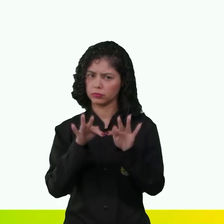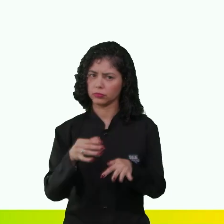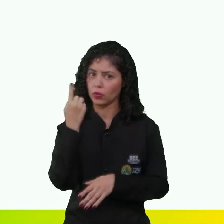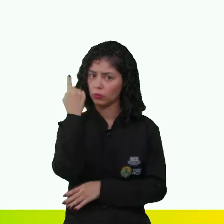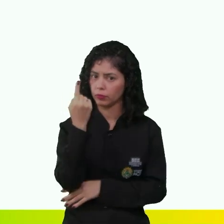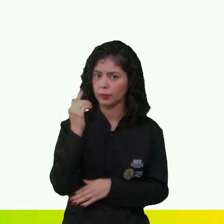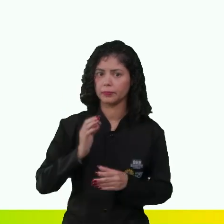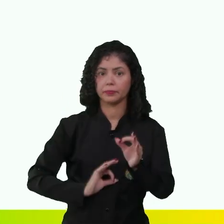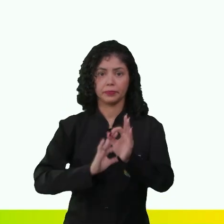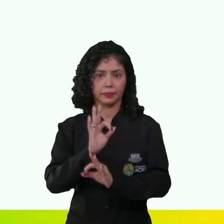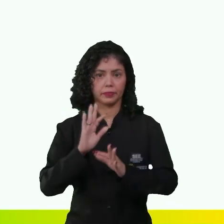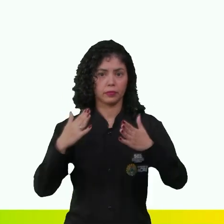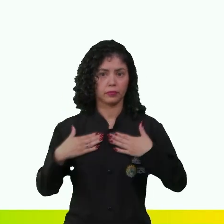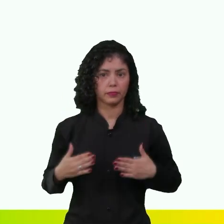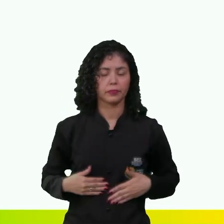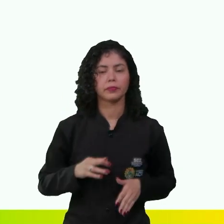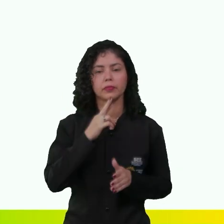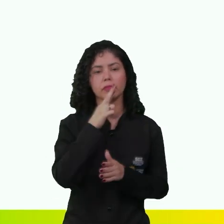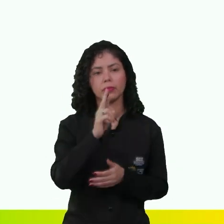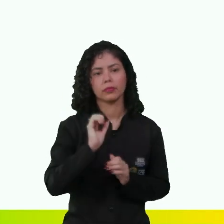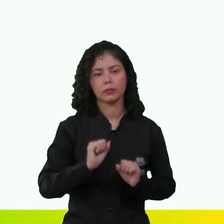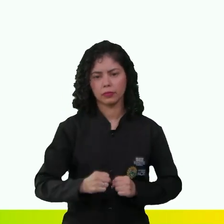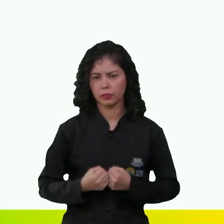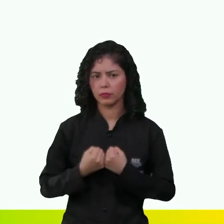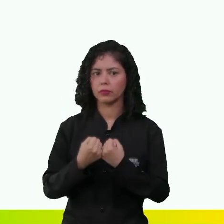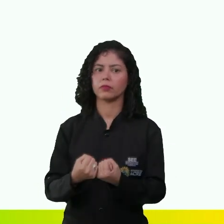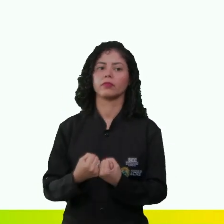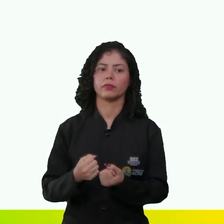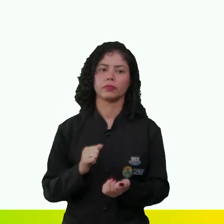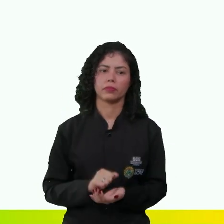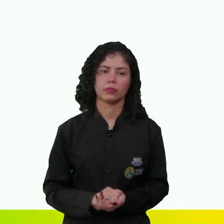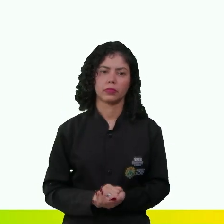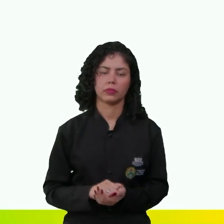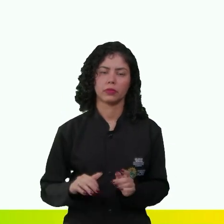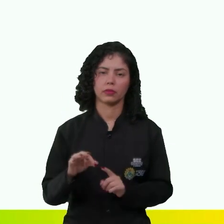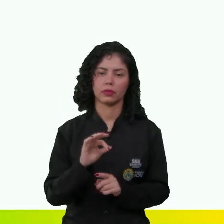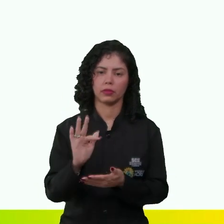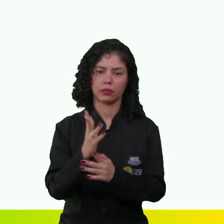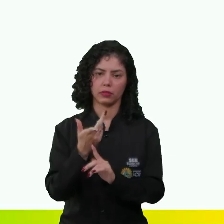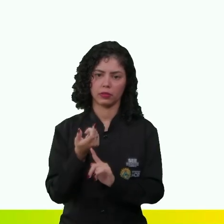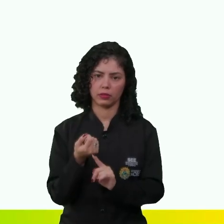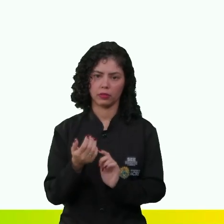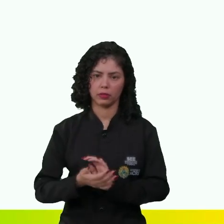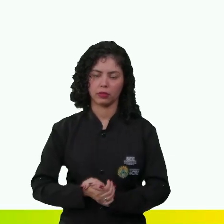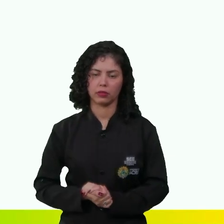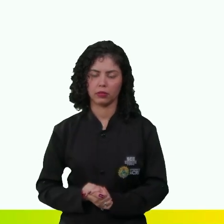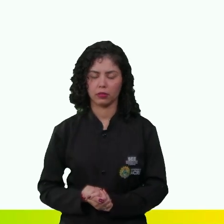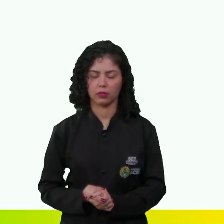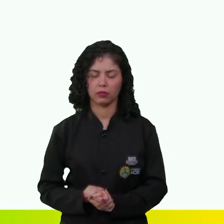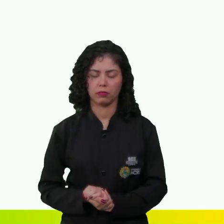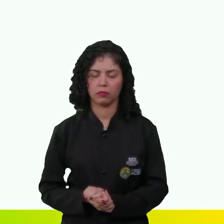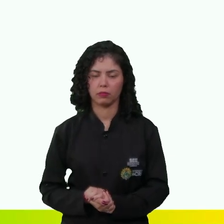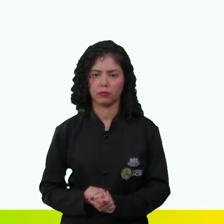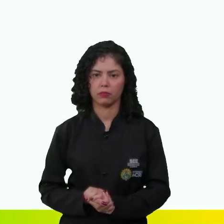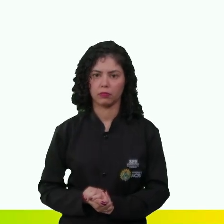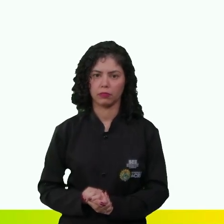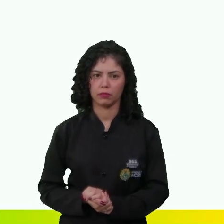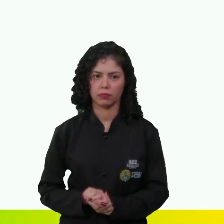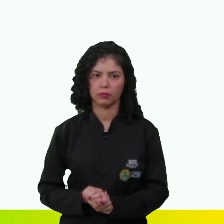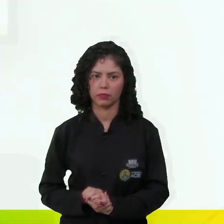uma finalidade: preparar o corpo para responder à exigência do espírito